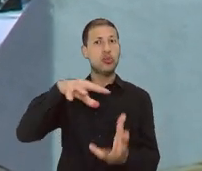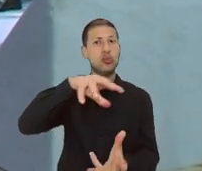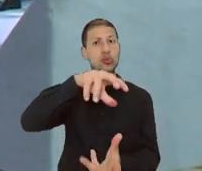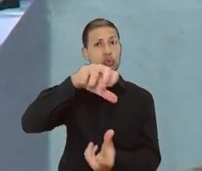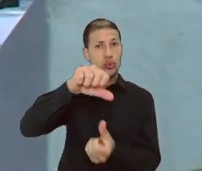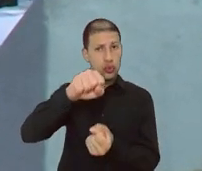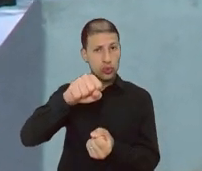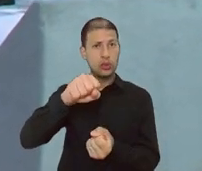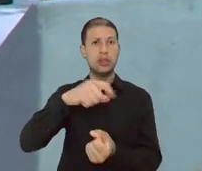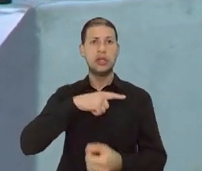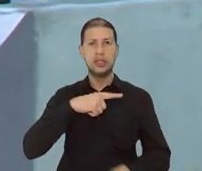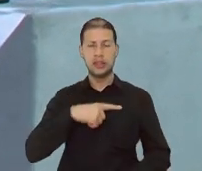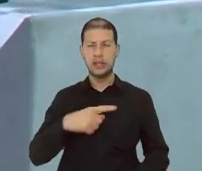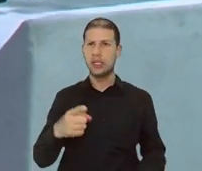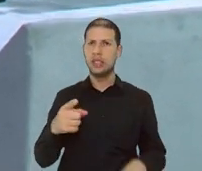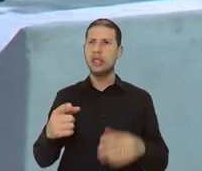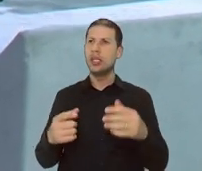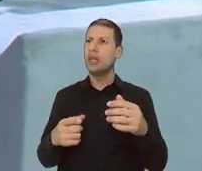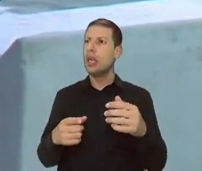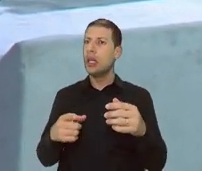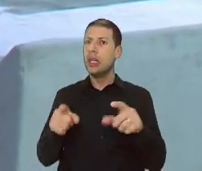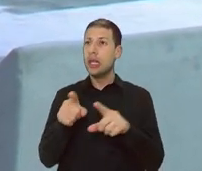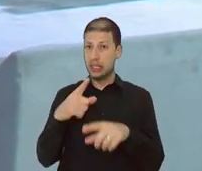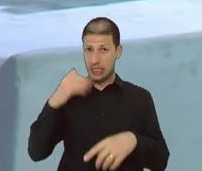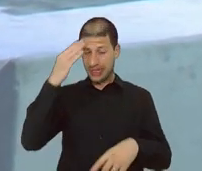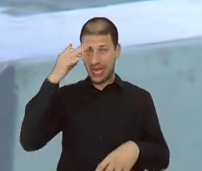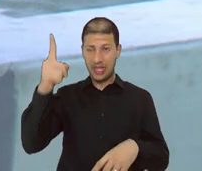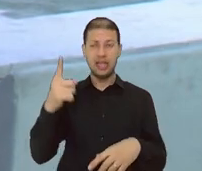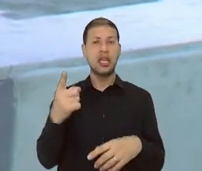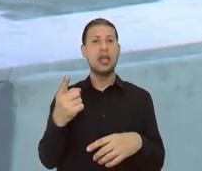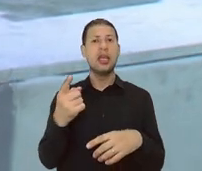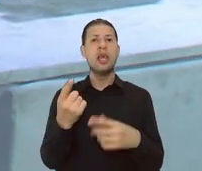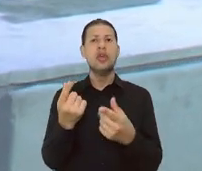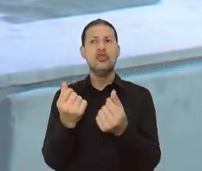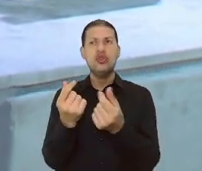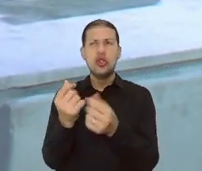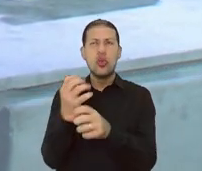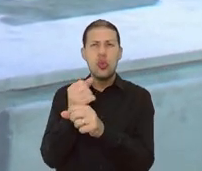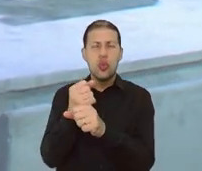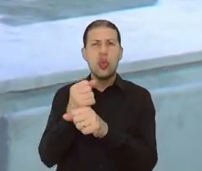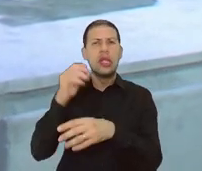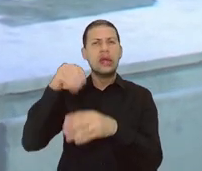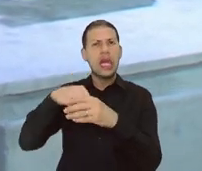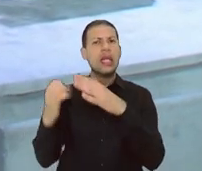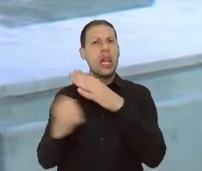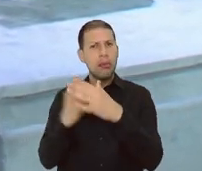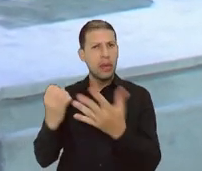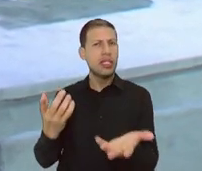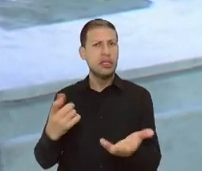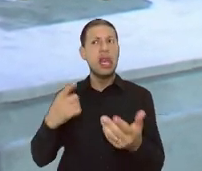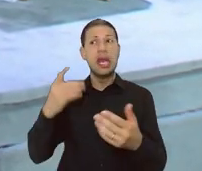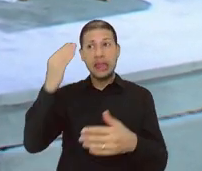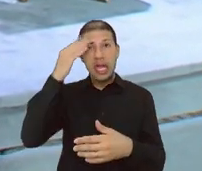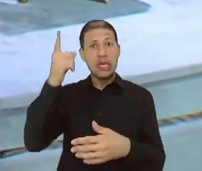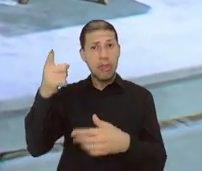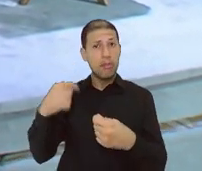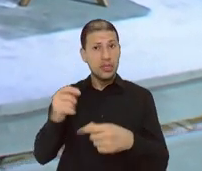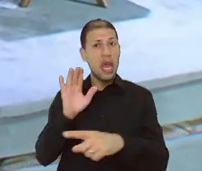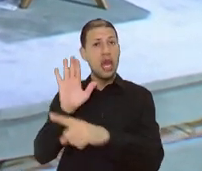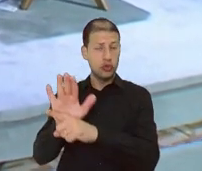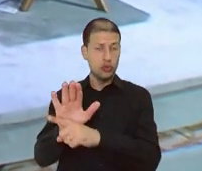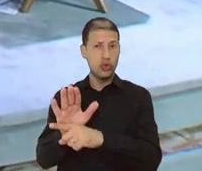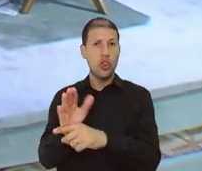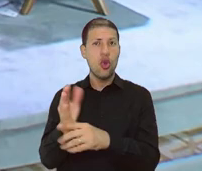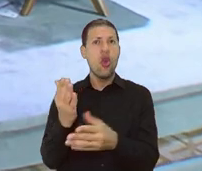refinance Whisky da empresa eles entendem que eles vão precisar de ajuda eles começam a ver casos